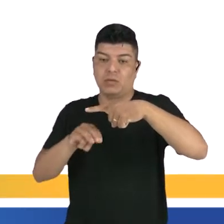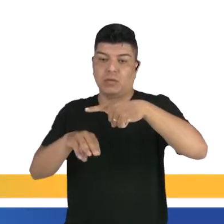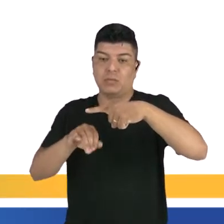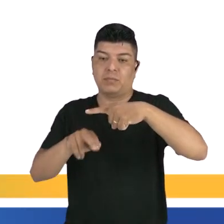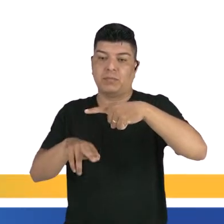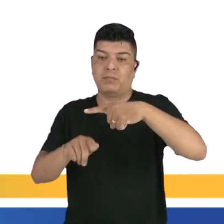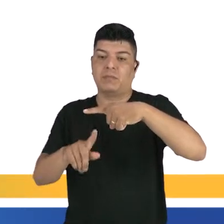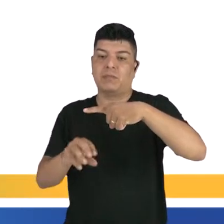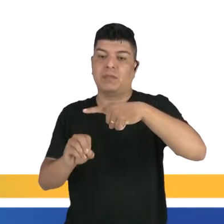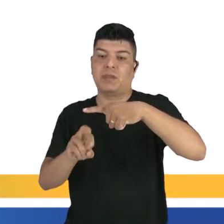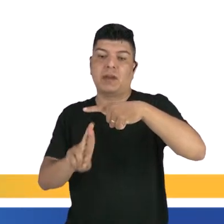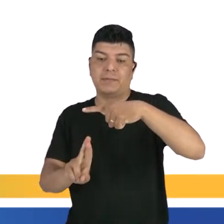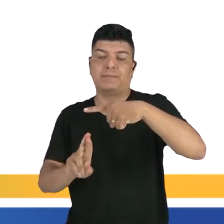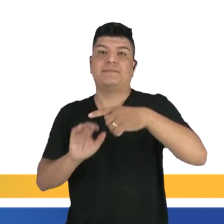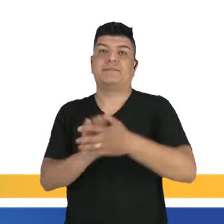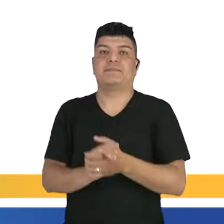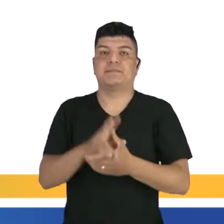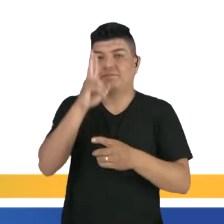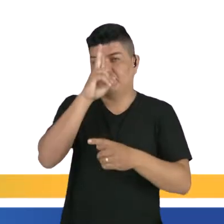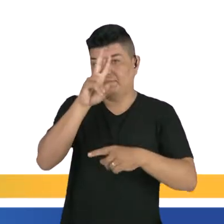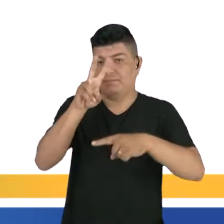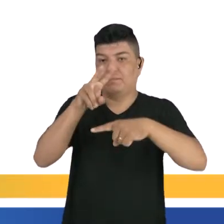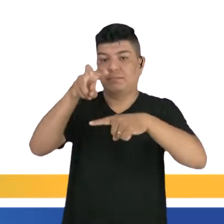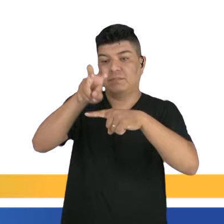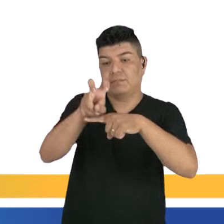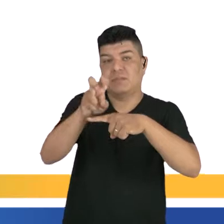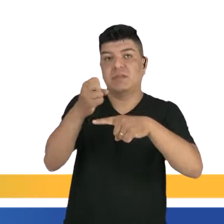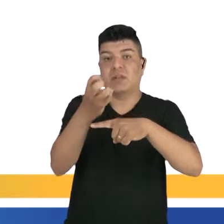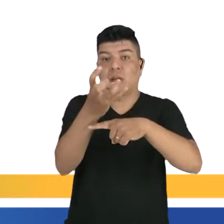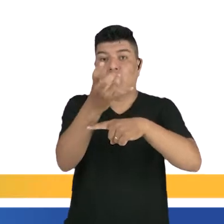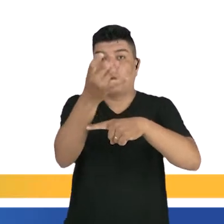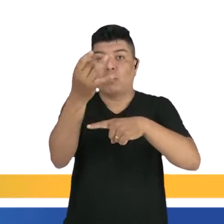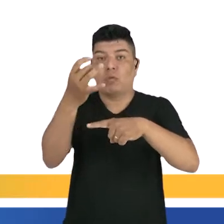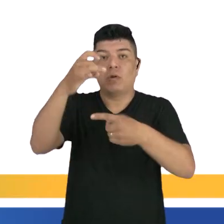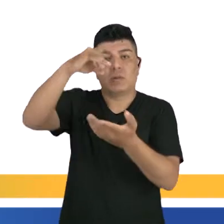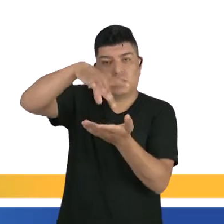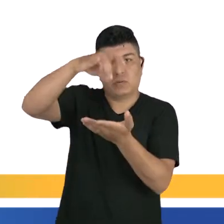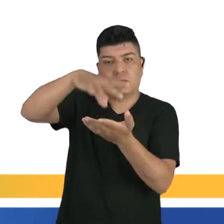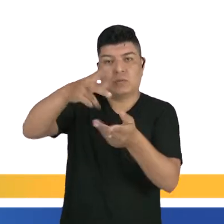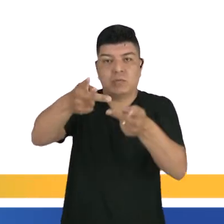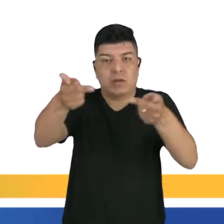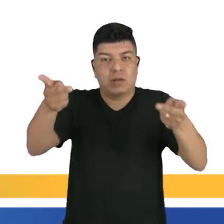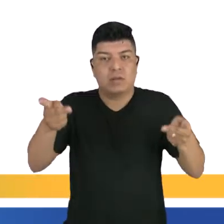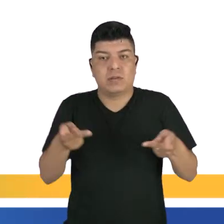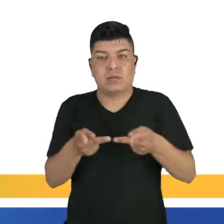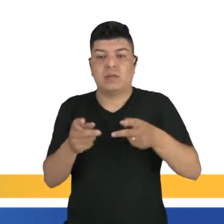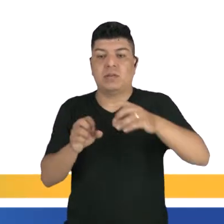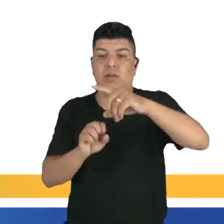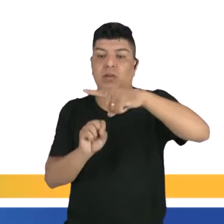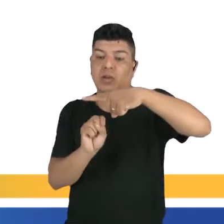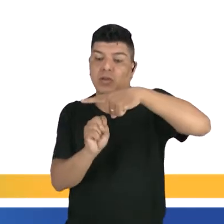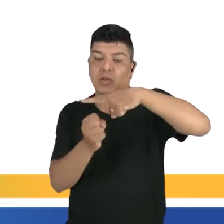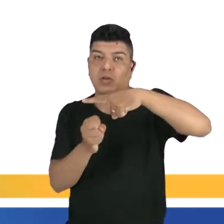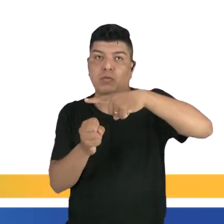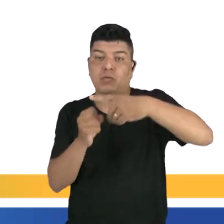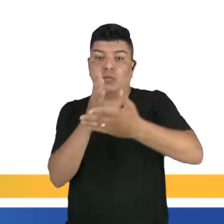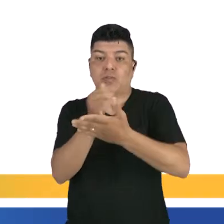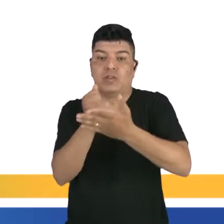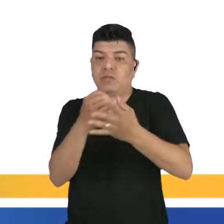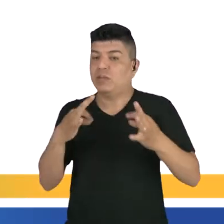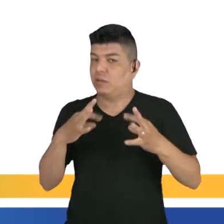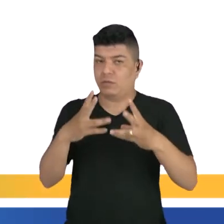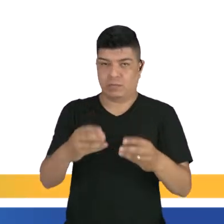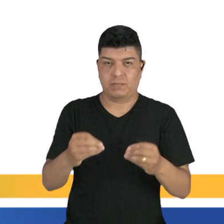Então, só lembrando que o 5 é quantas partes restaram aí dessa pizza e o 8 é em quantas partes ela tinha sido